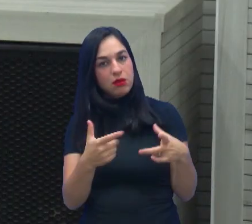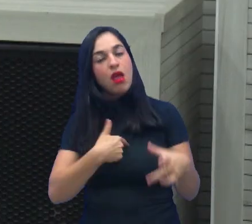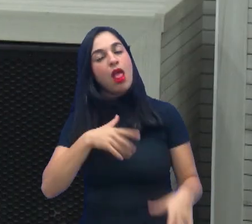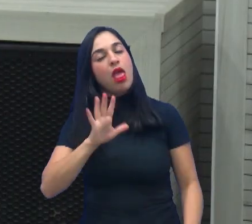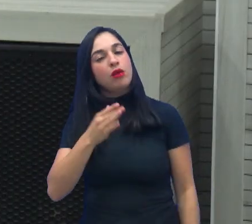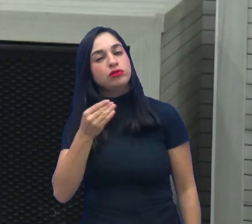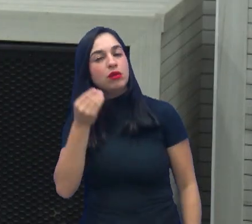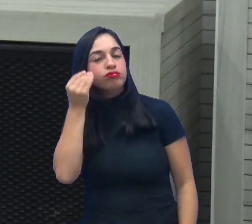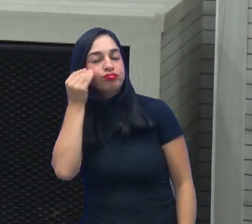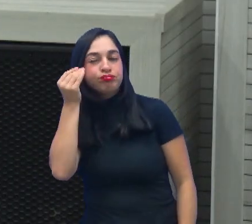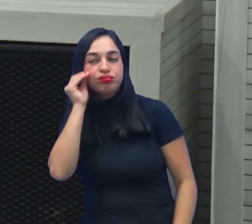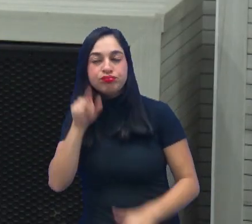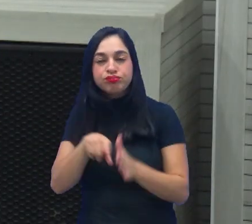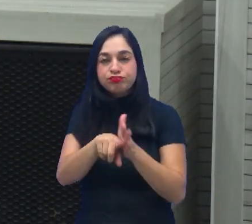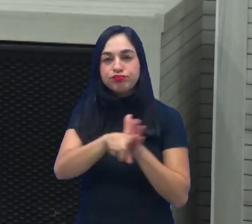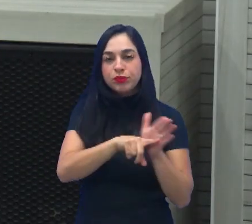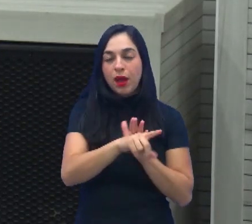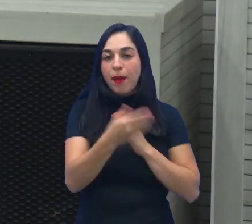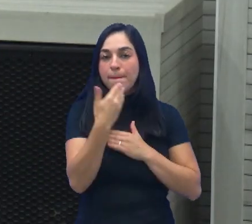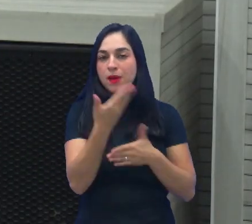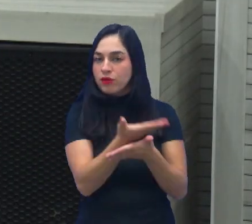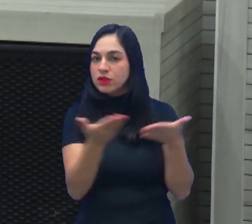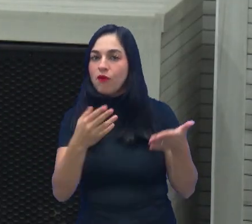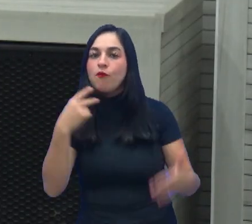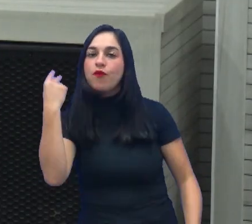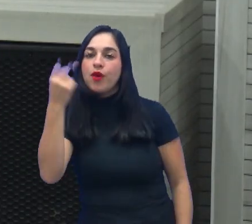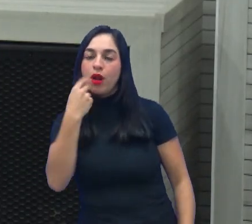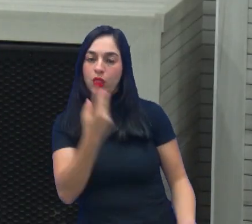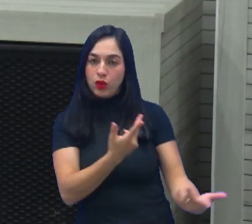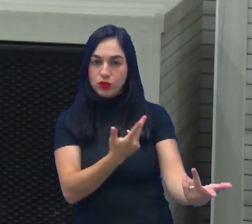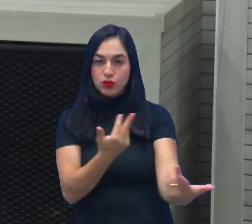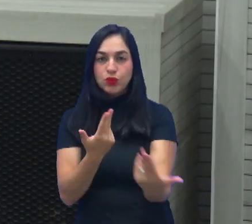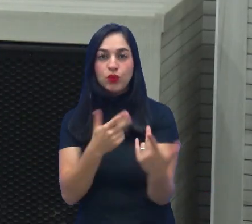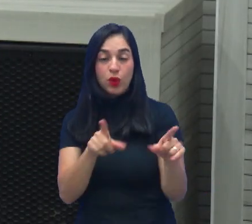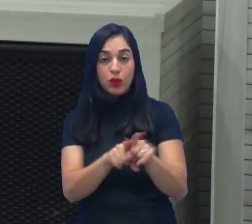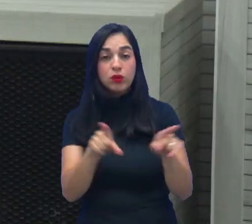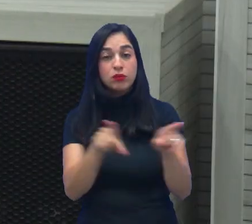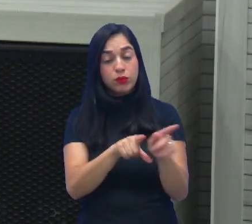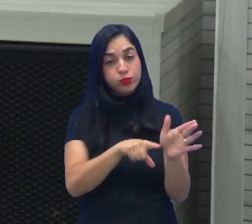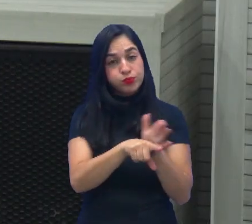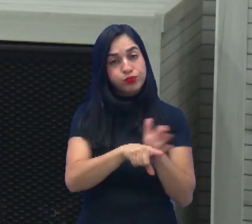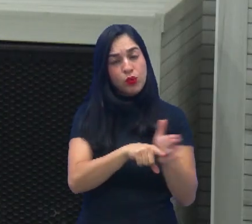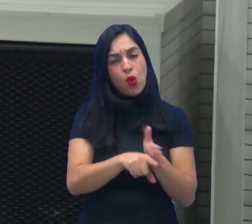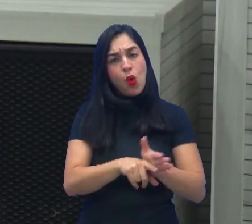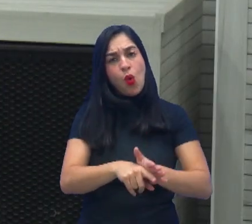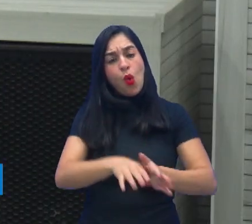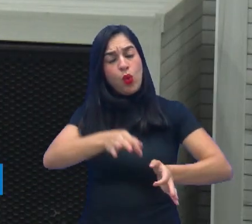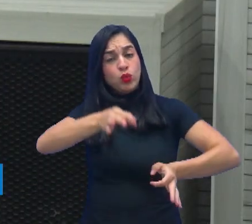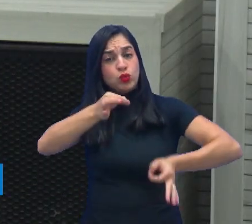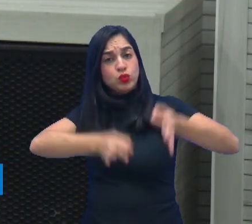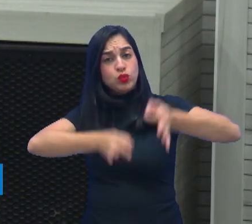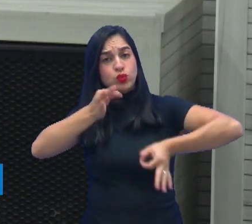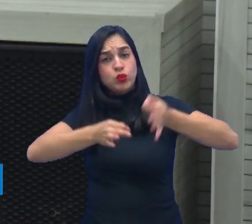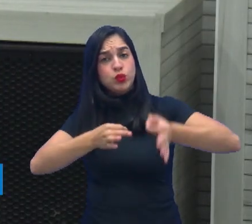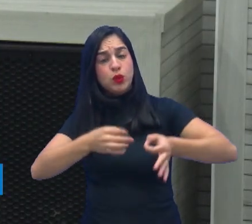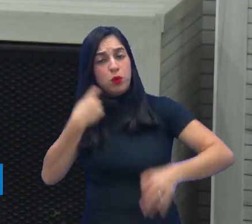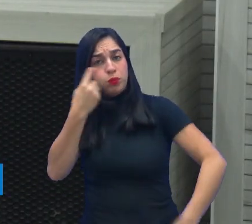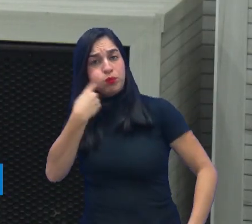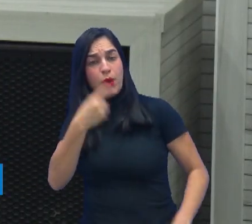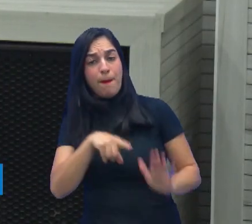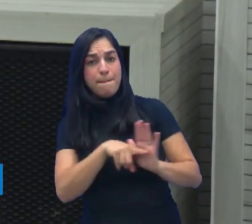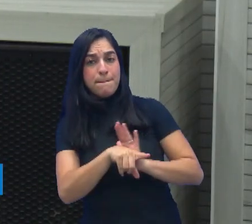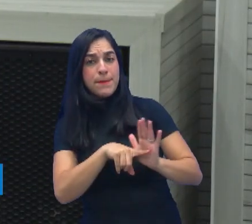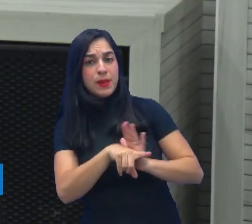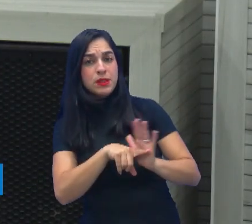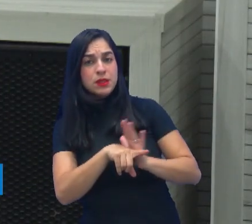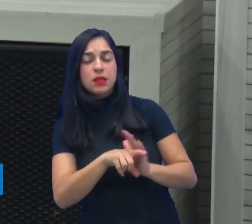consulta, gostaria que os outros vereadores aqui também colocassem o jurídico em pesquisa, para que a gente colocasse isso,